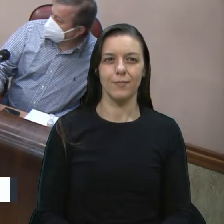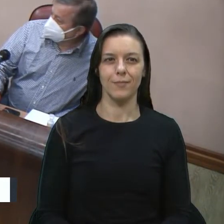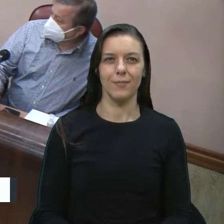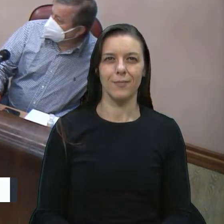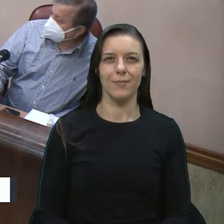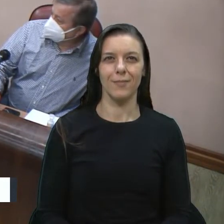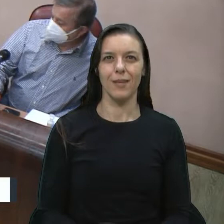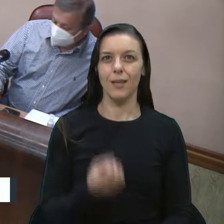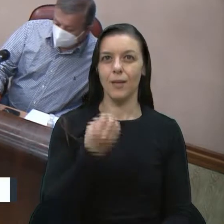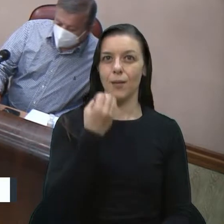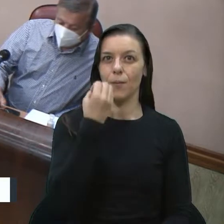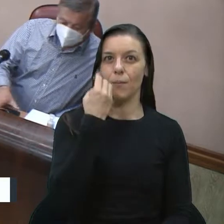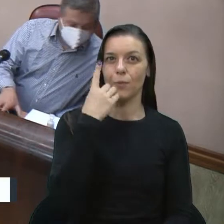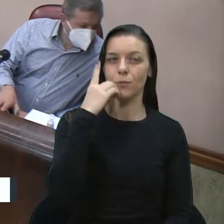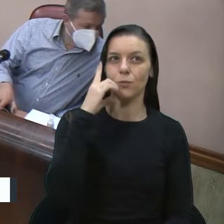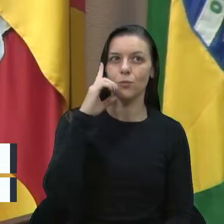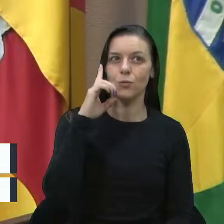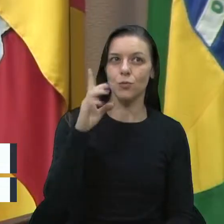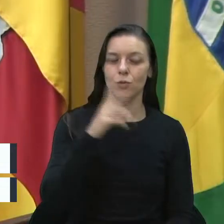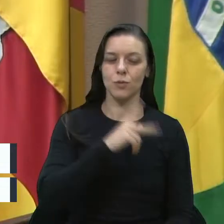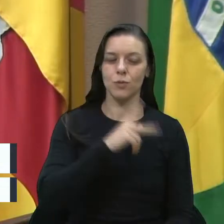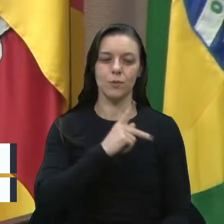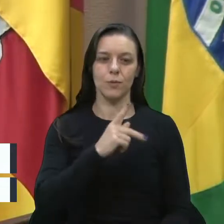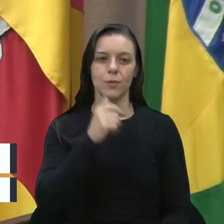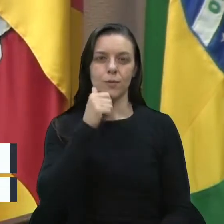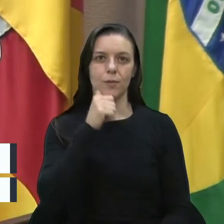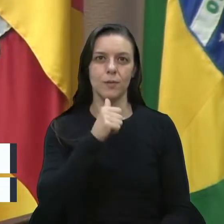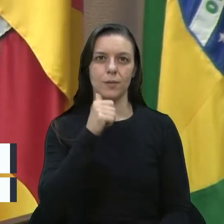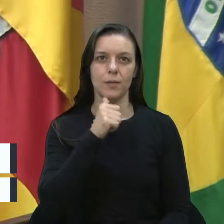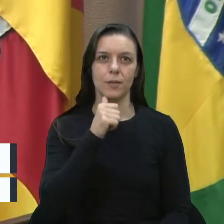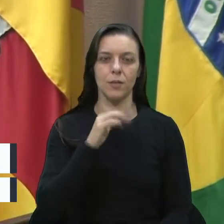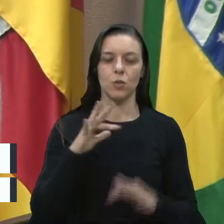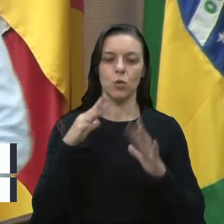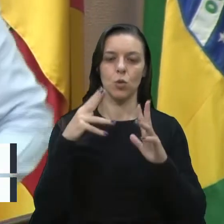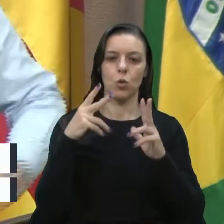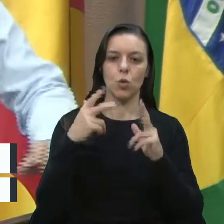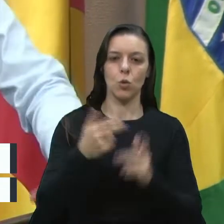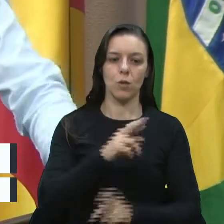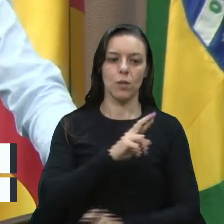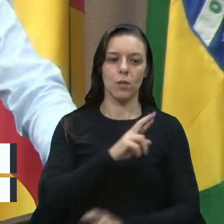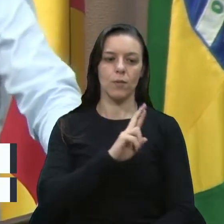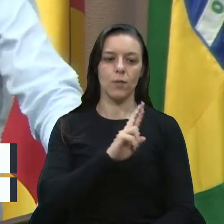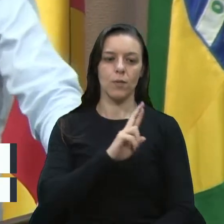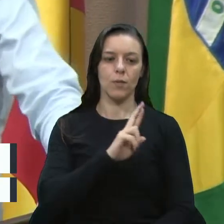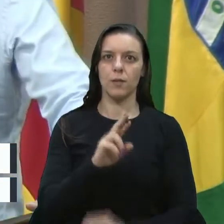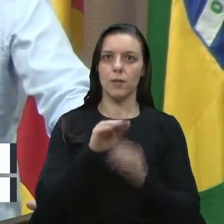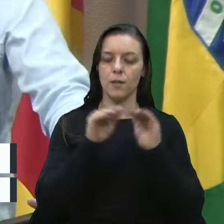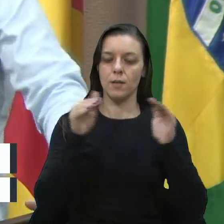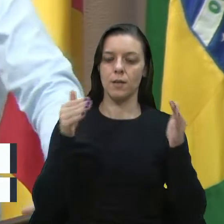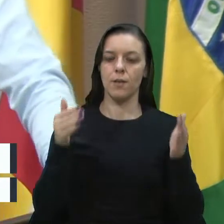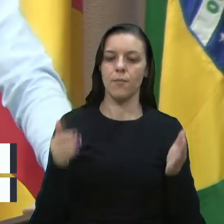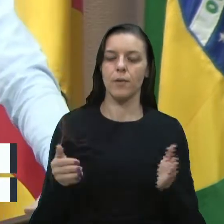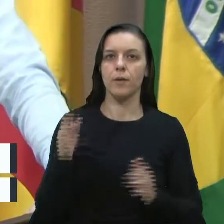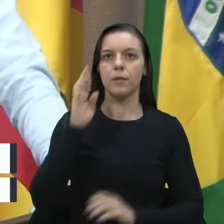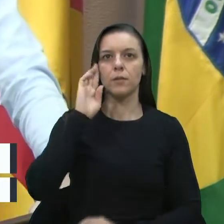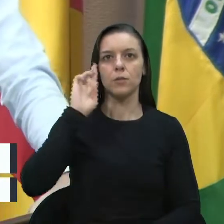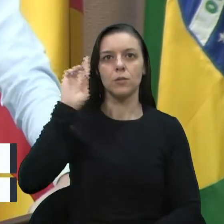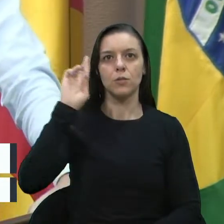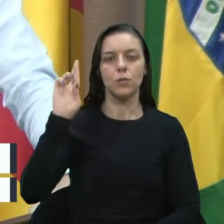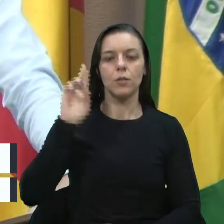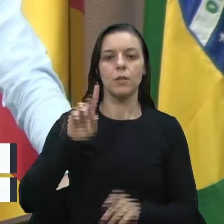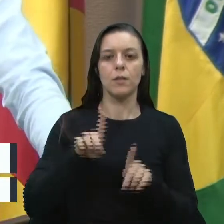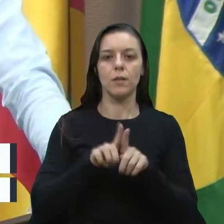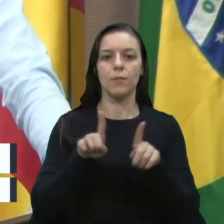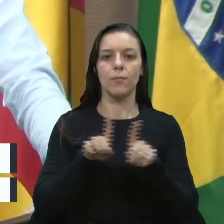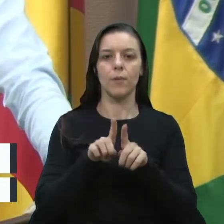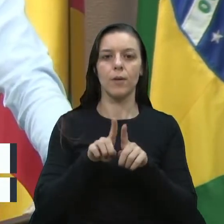Bom dia, senhora presidente, todos os nossos representantes da mesa diretora, os nossos cumprimentos também aos